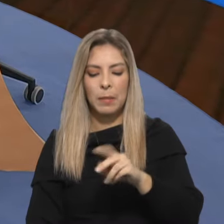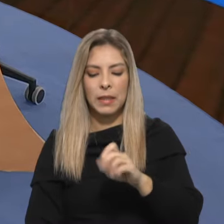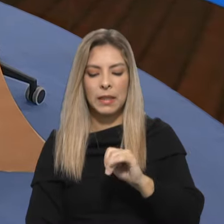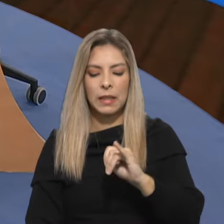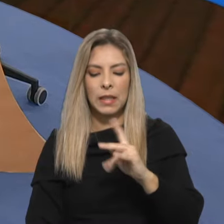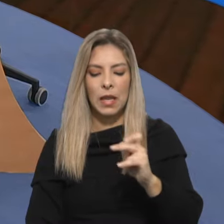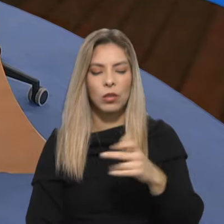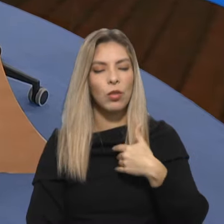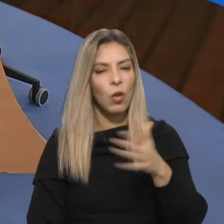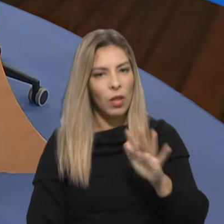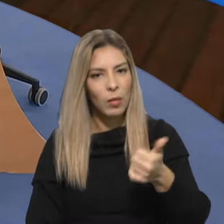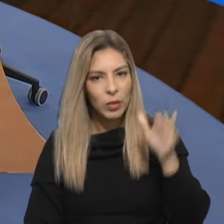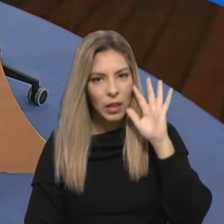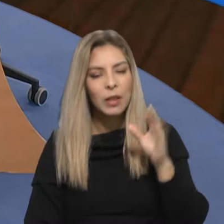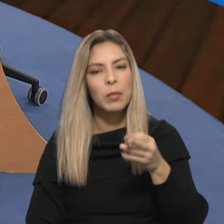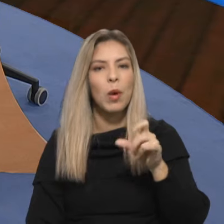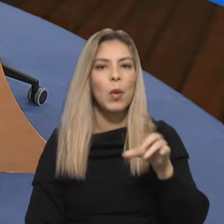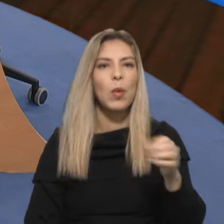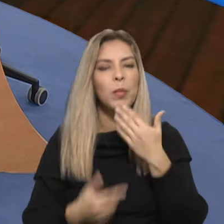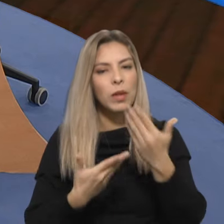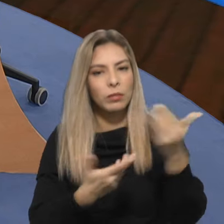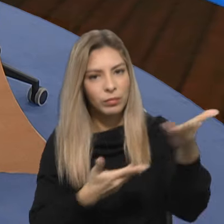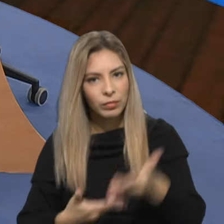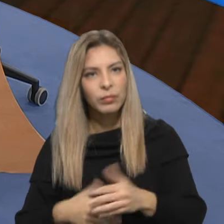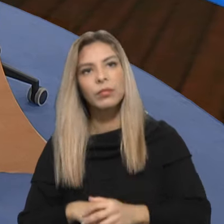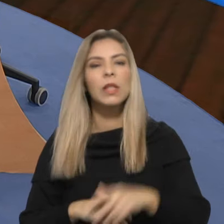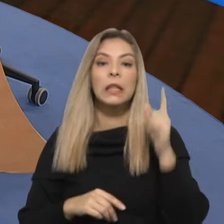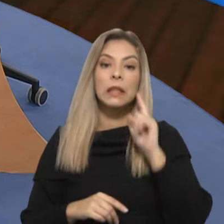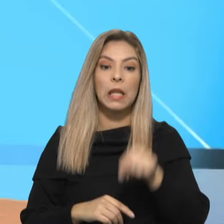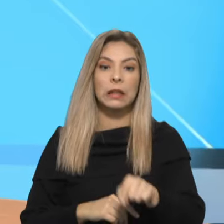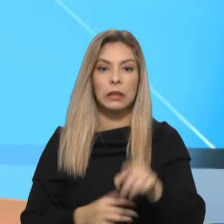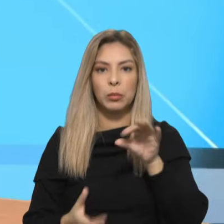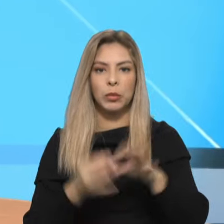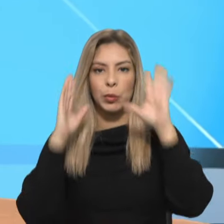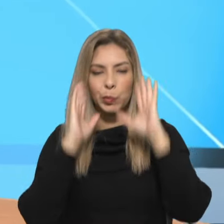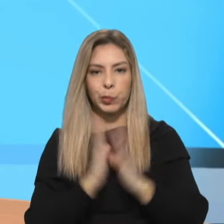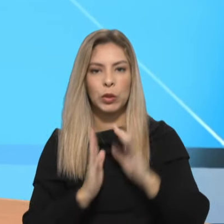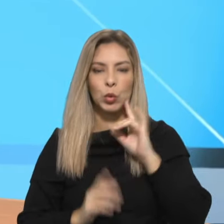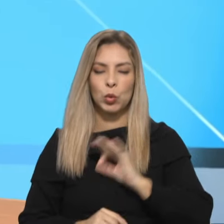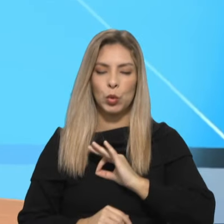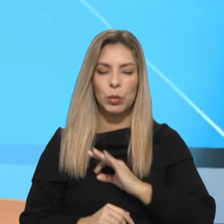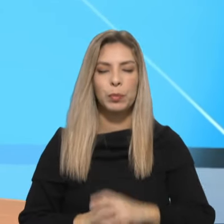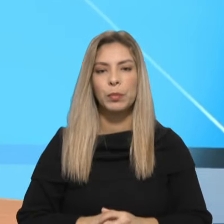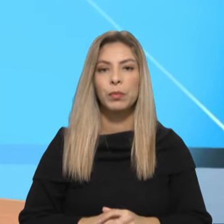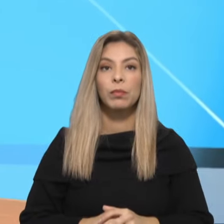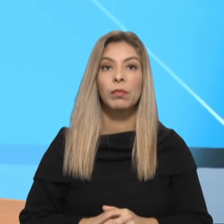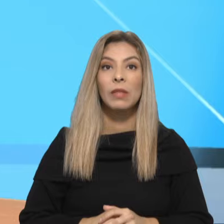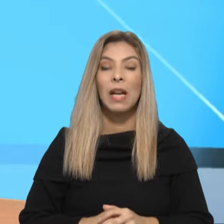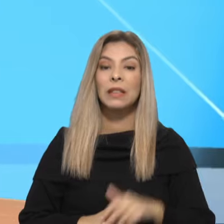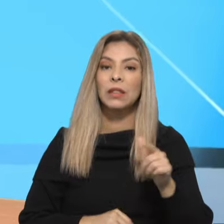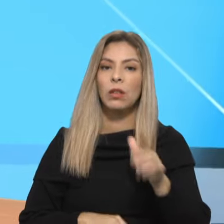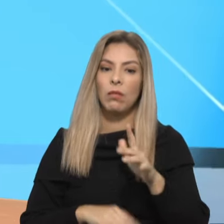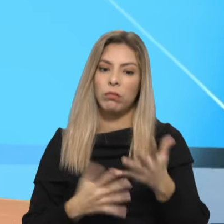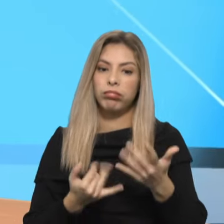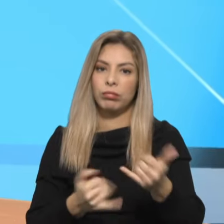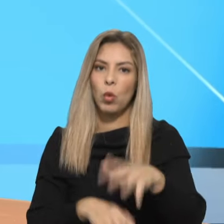precisamente neste contexto da celebração do Dia da Imaculada e também porque acontece uma conferência que vai